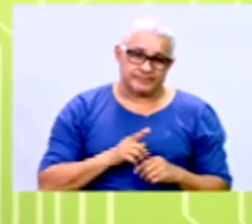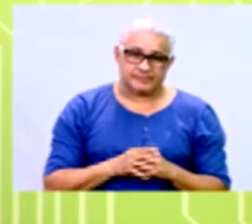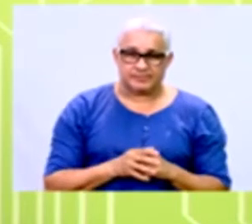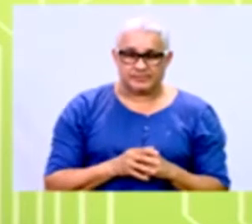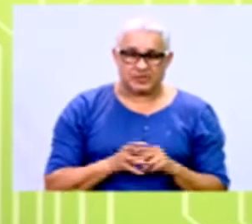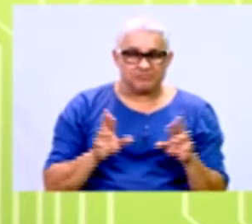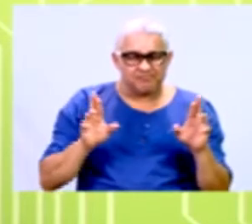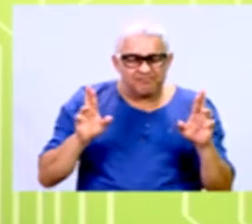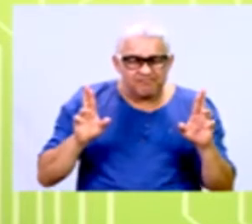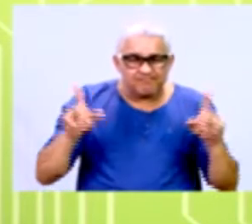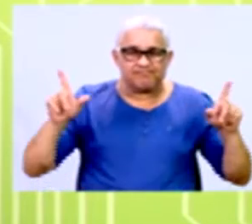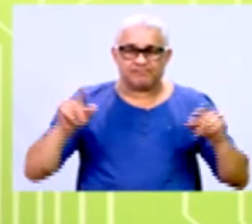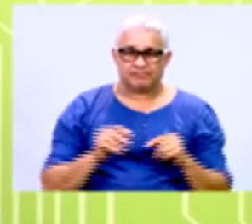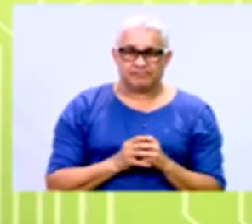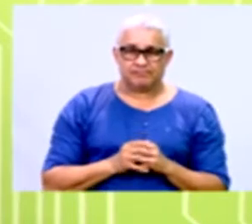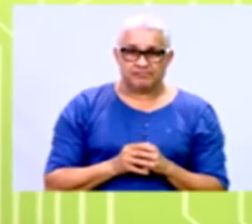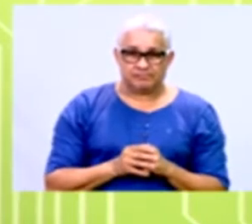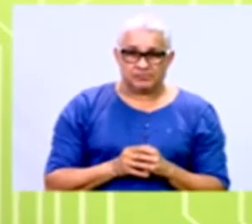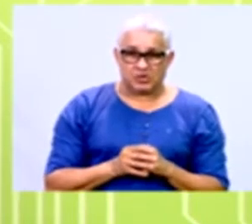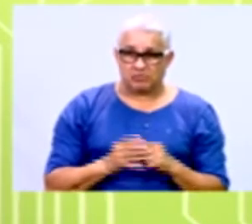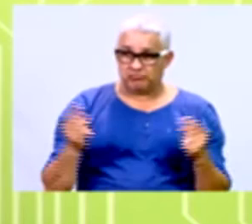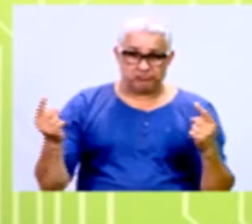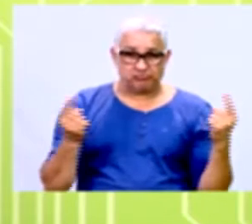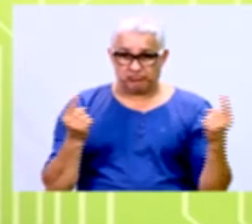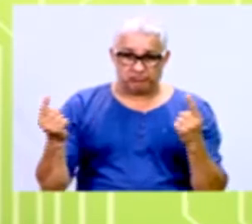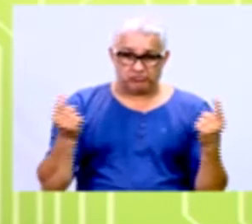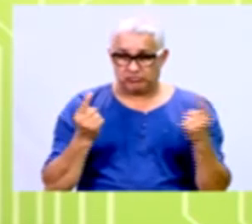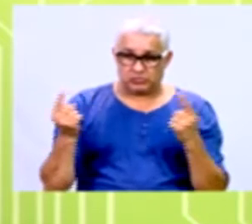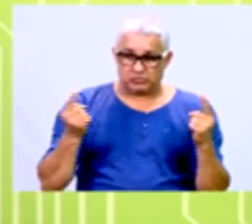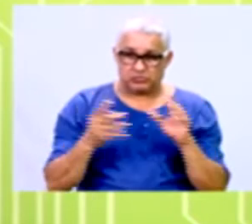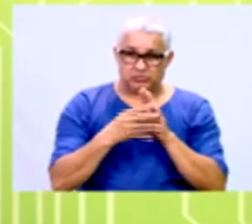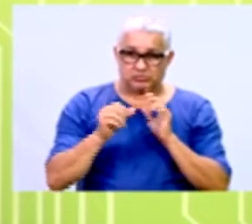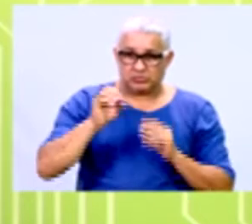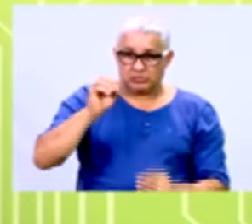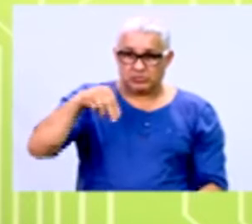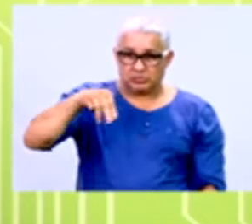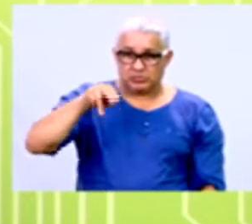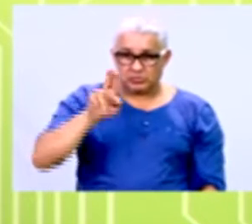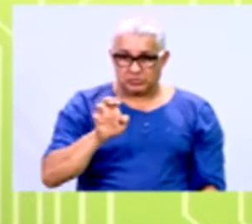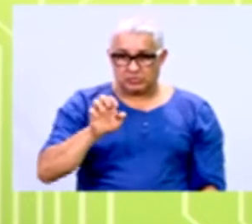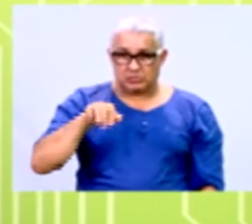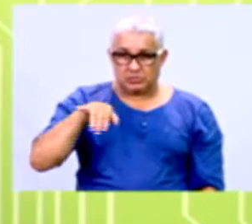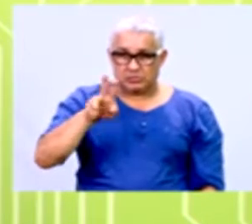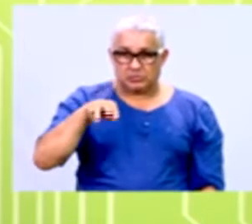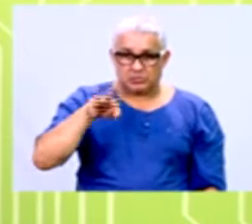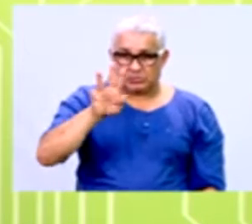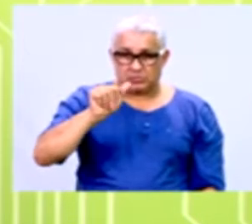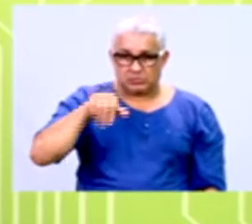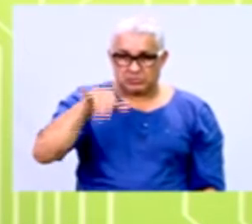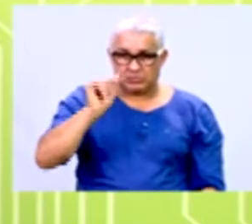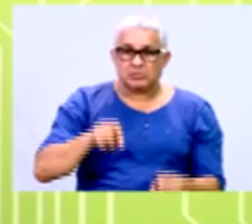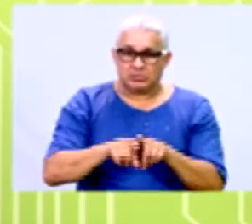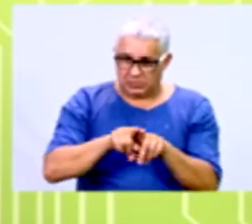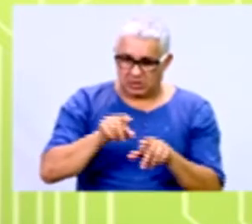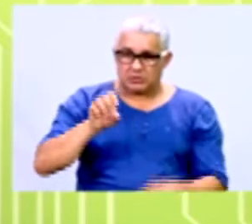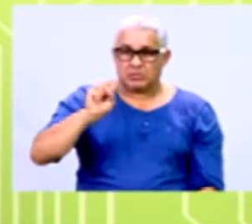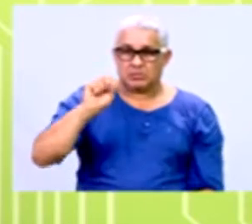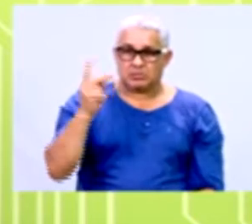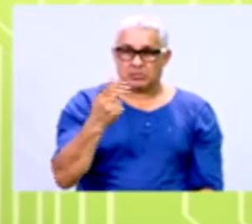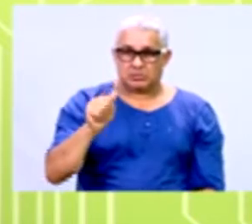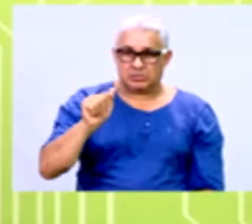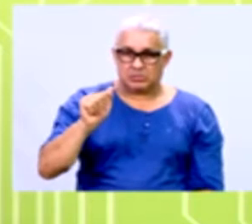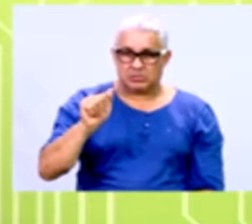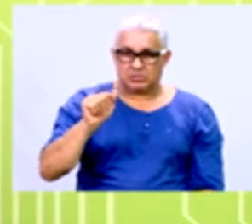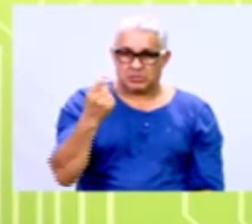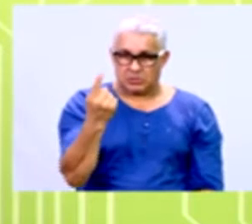pequena diferença entre os dois, mas os dois estão alinhados com o modelo One Way. Né? A questão do SHA-1, ele acontece de ser um pouquinho